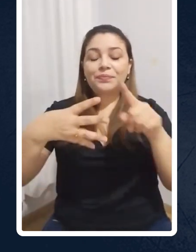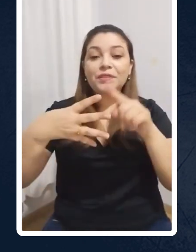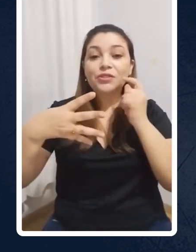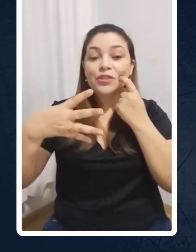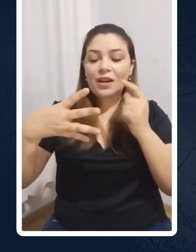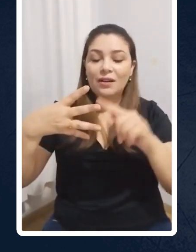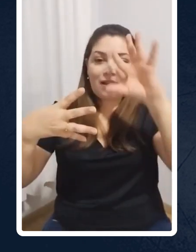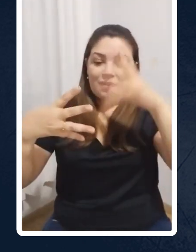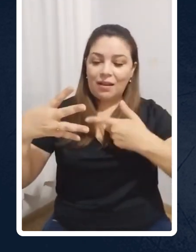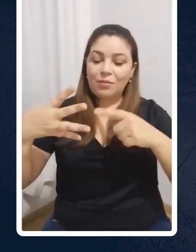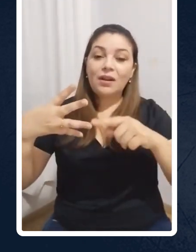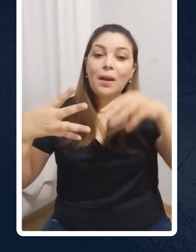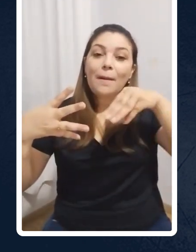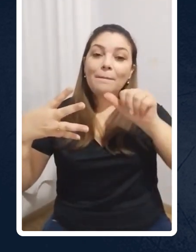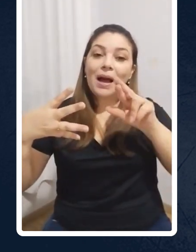e Felipe.